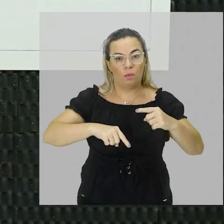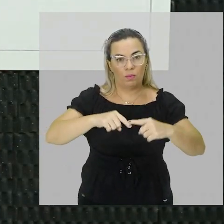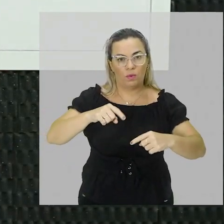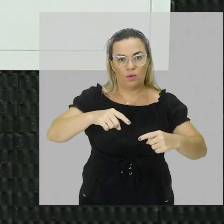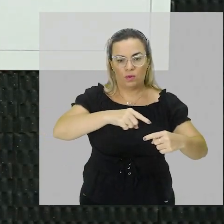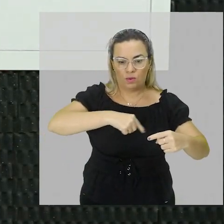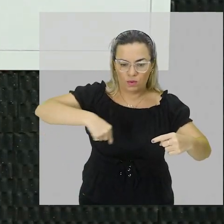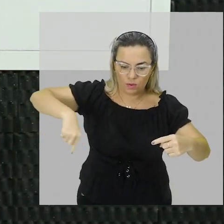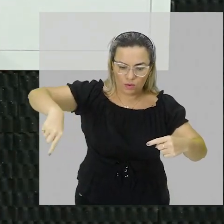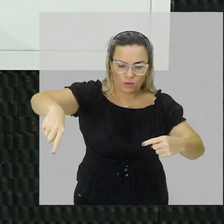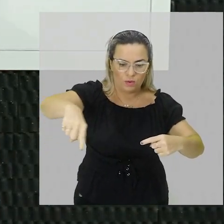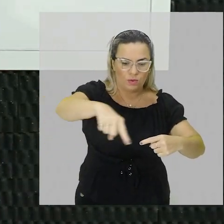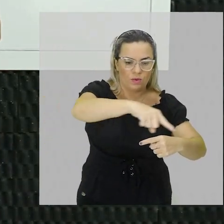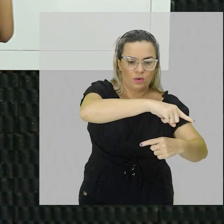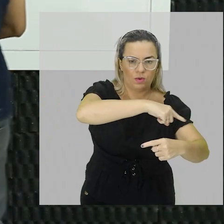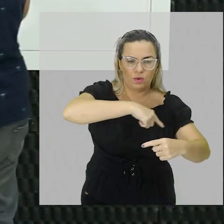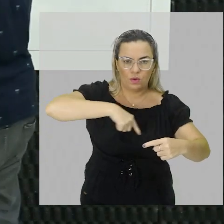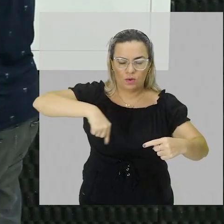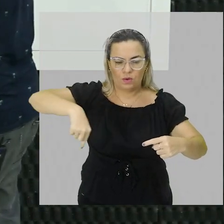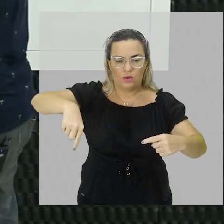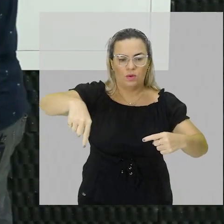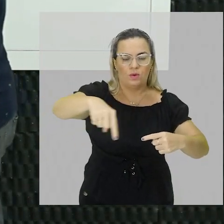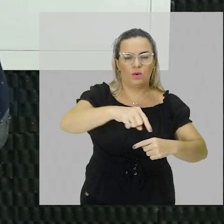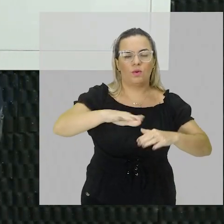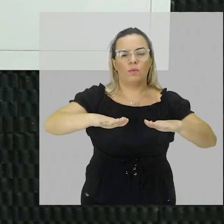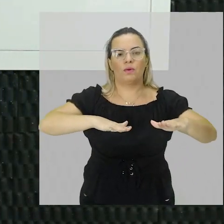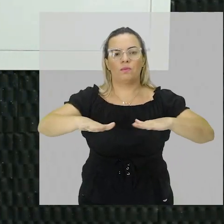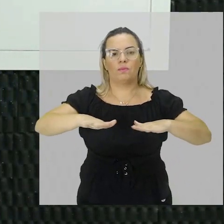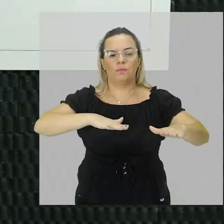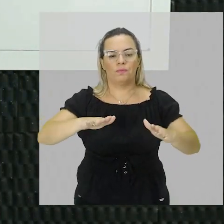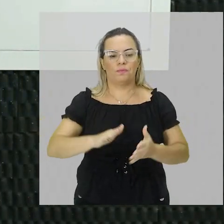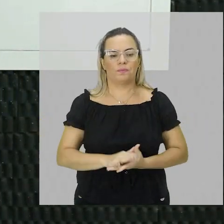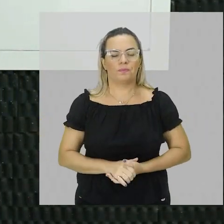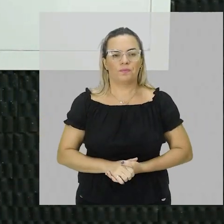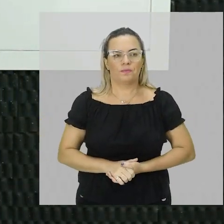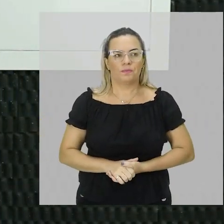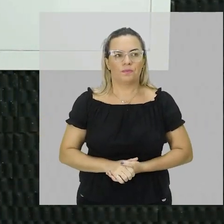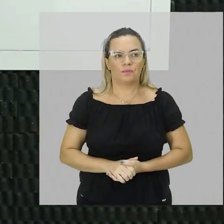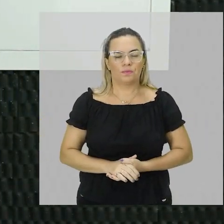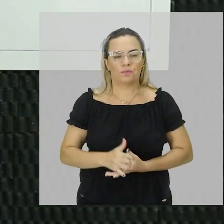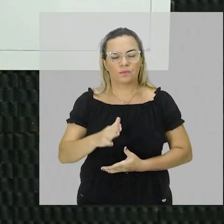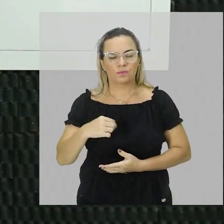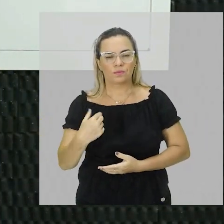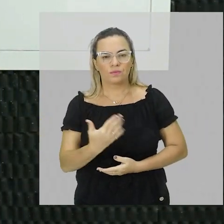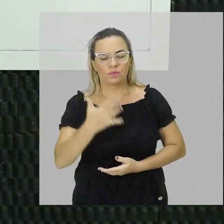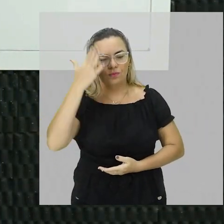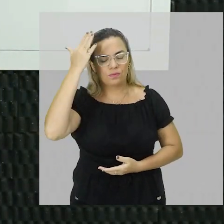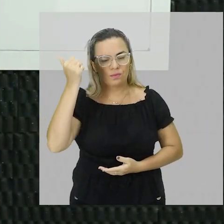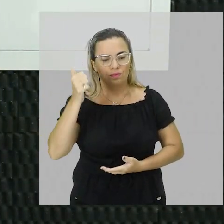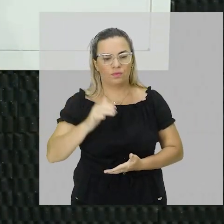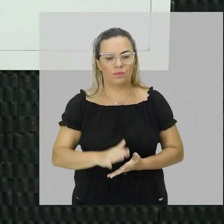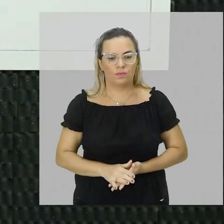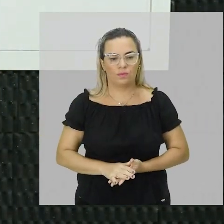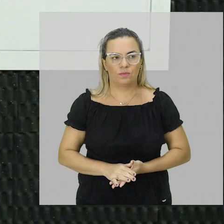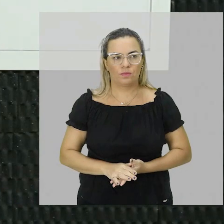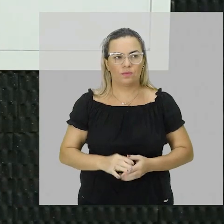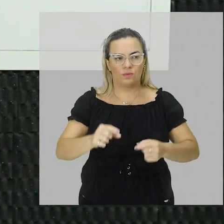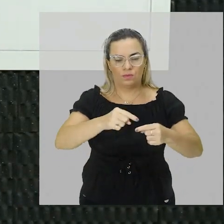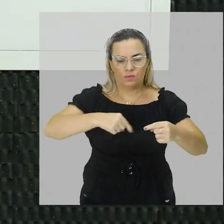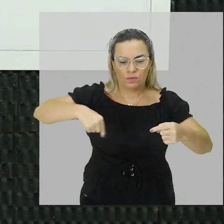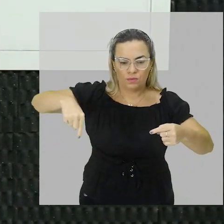torno desse buraco negro, né? Certo? Então nós sabemos o seguinte, que uma circunferência,